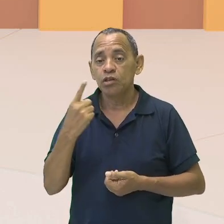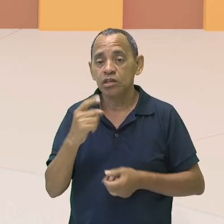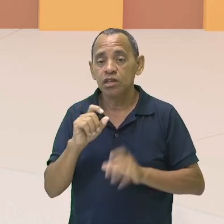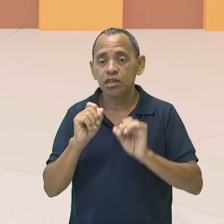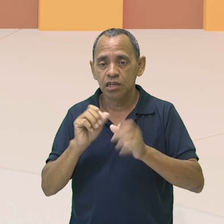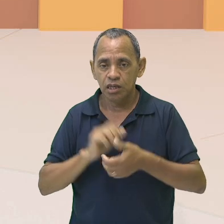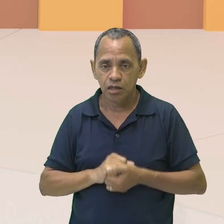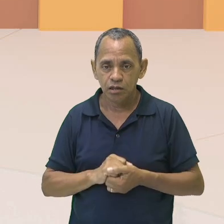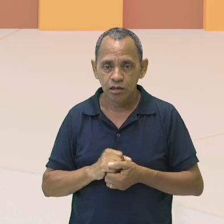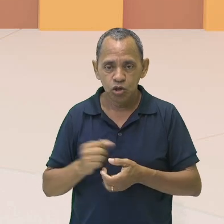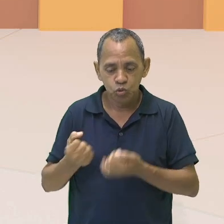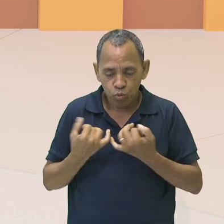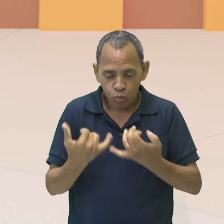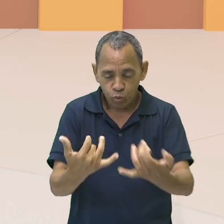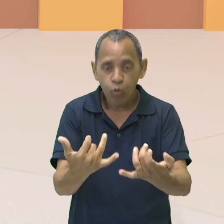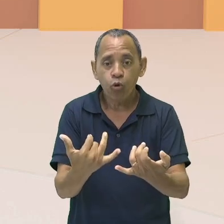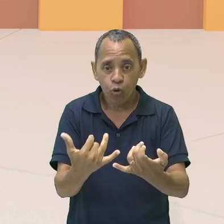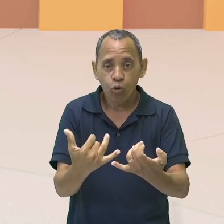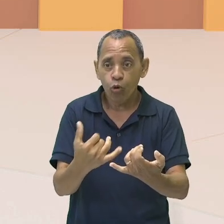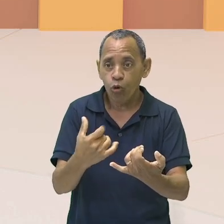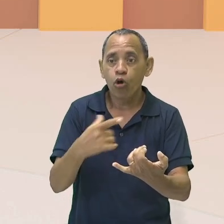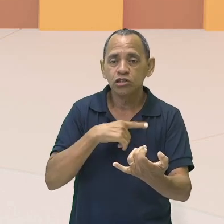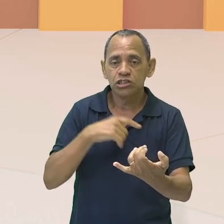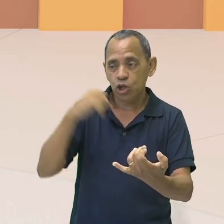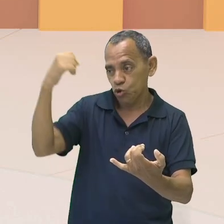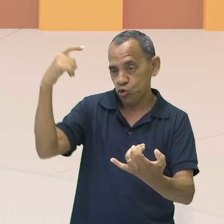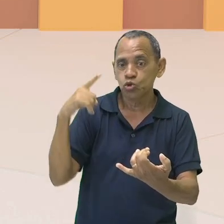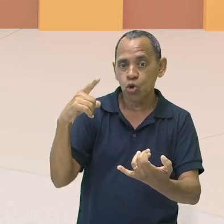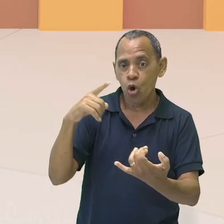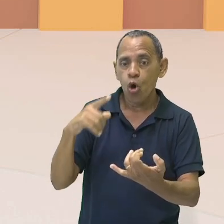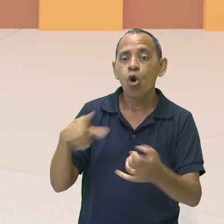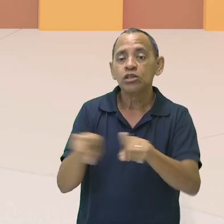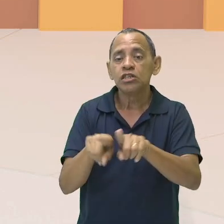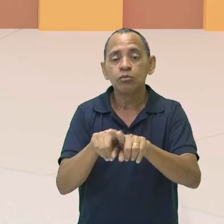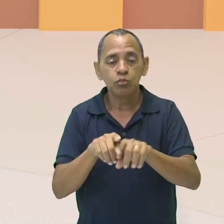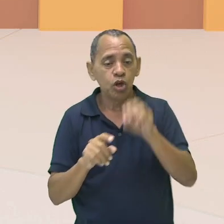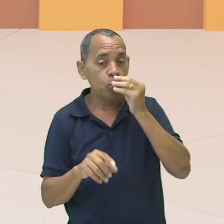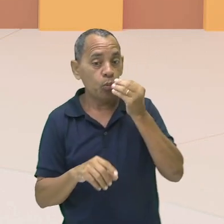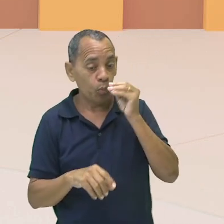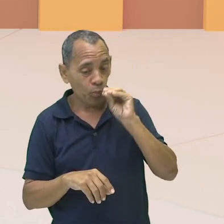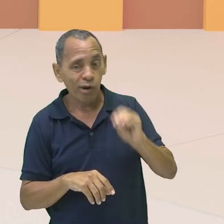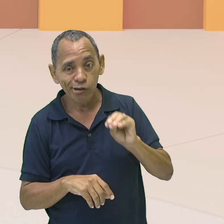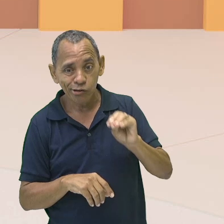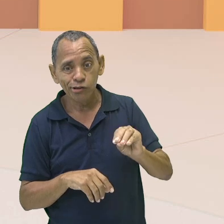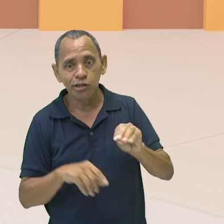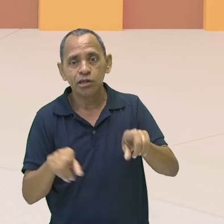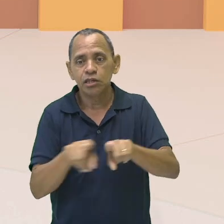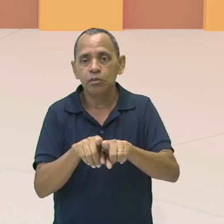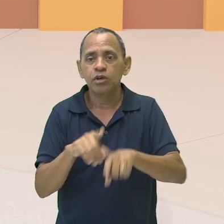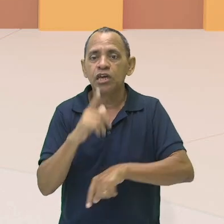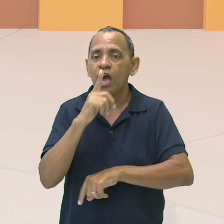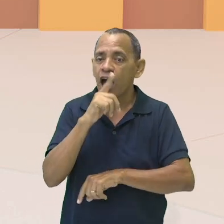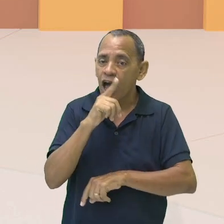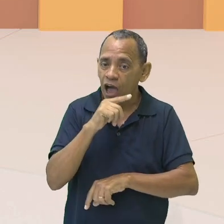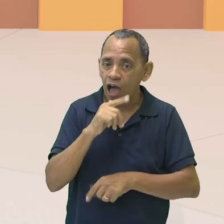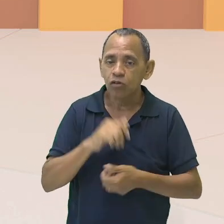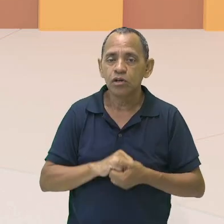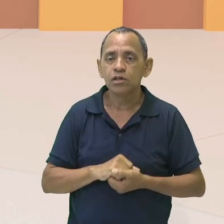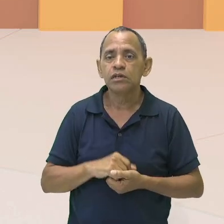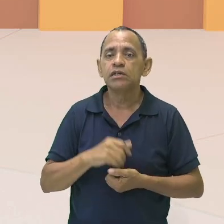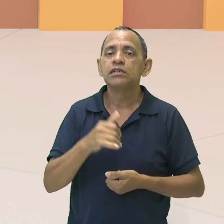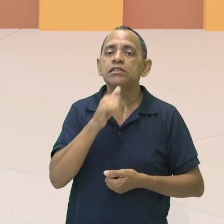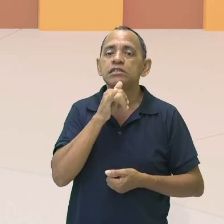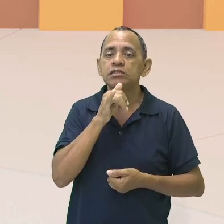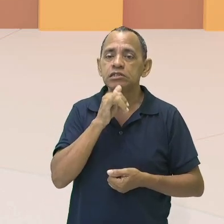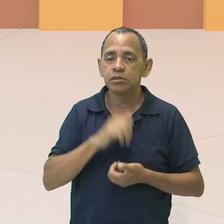próprios agrotóxicos e os fertilizantes prejudicam a qualidade da água também, né? Quando a chuva cai, essas